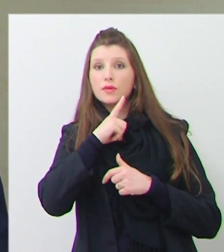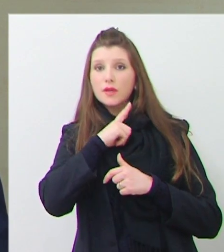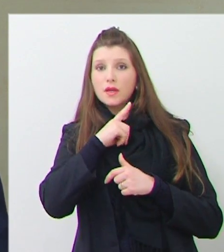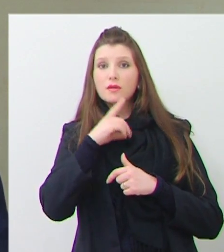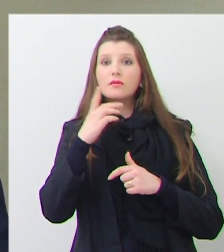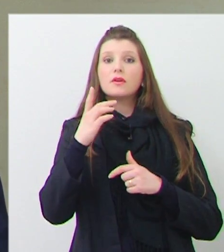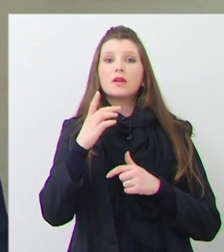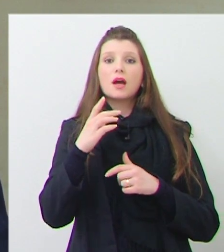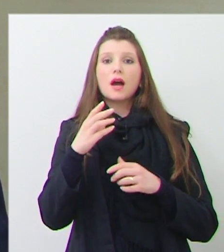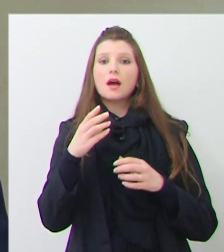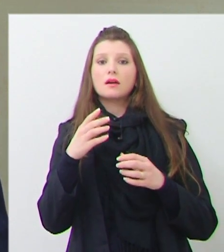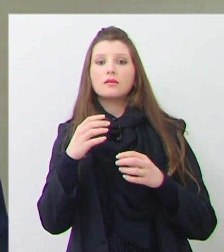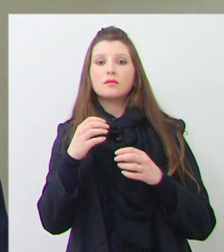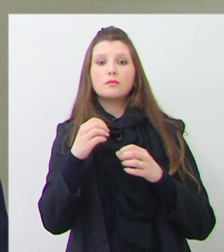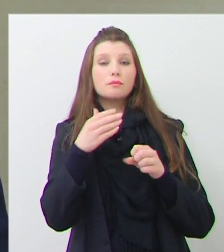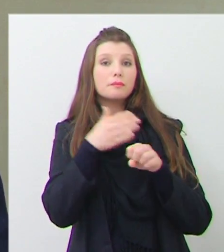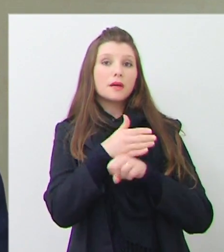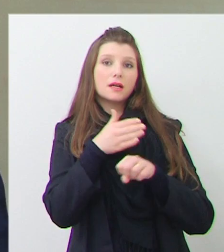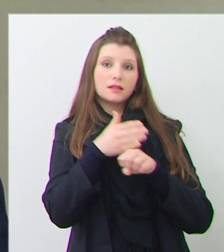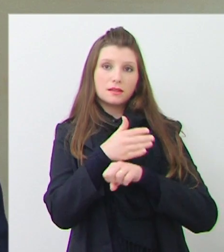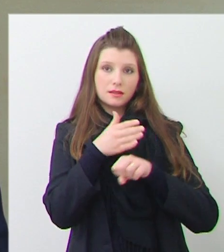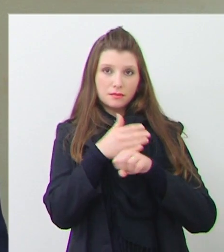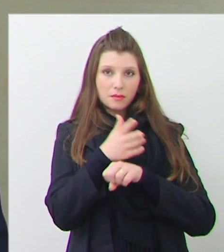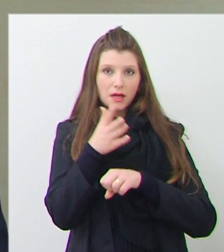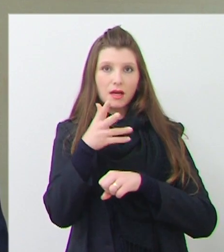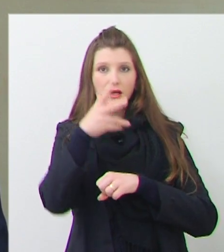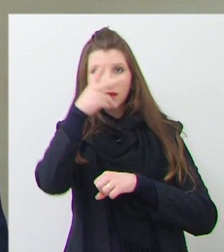para o Márcio ser o prefeito da nossa cidade,